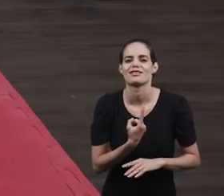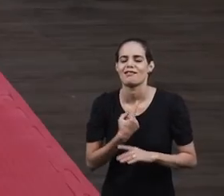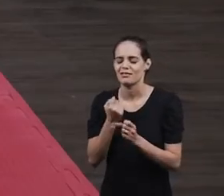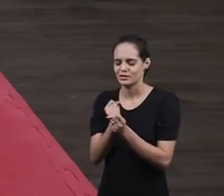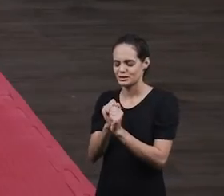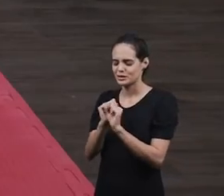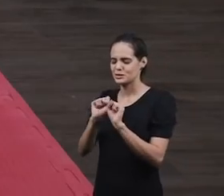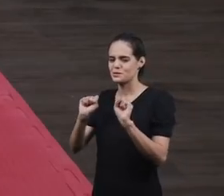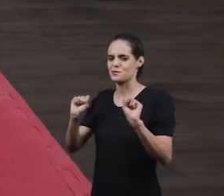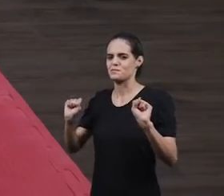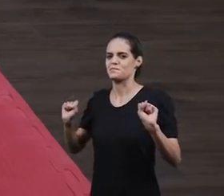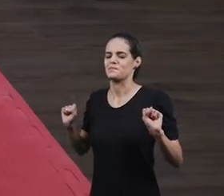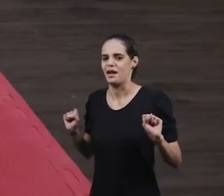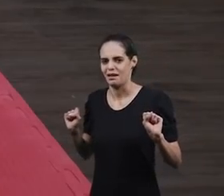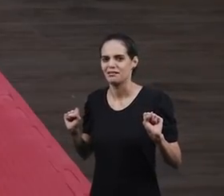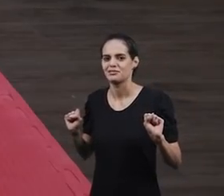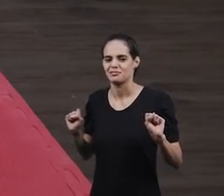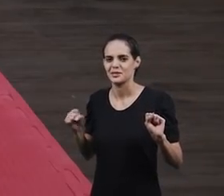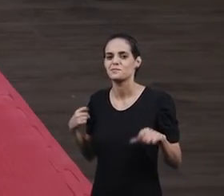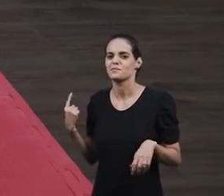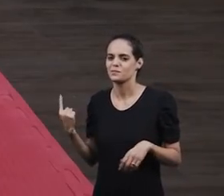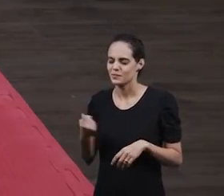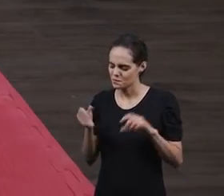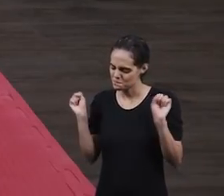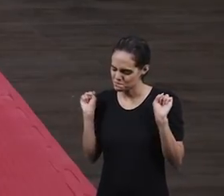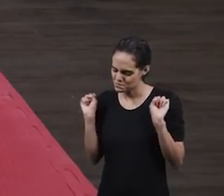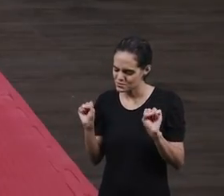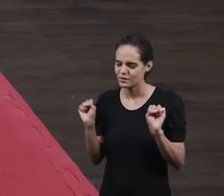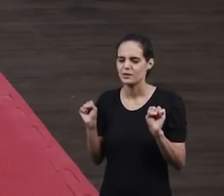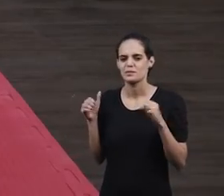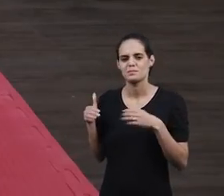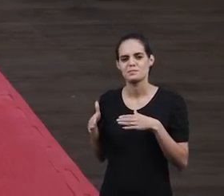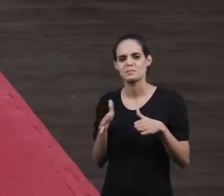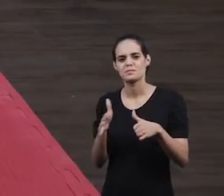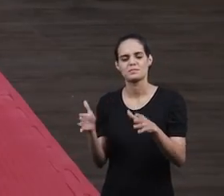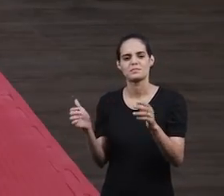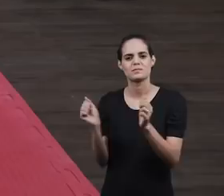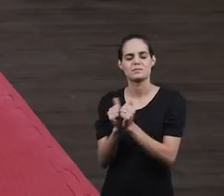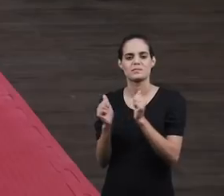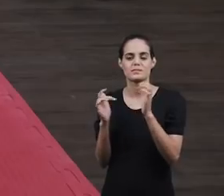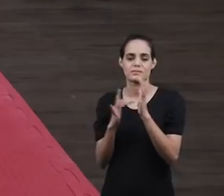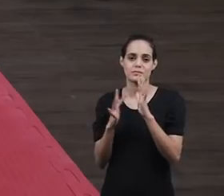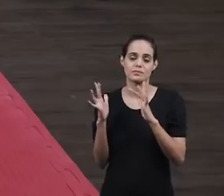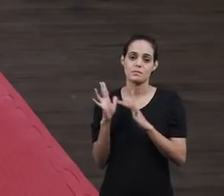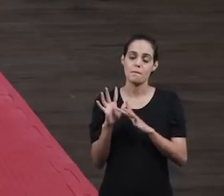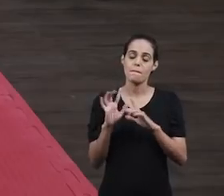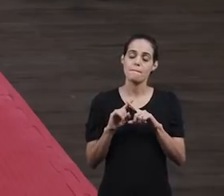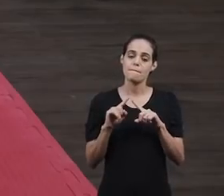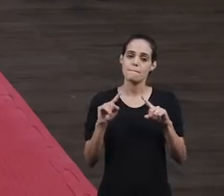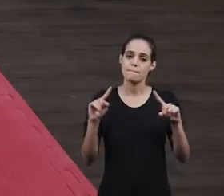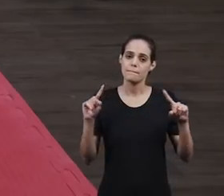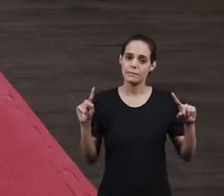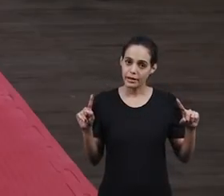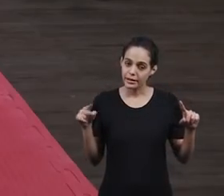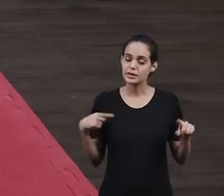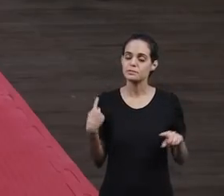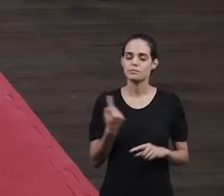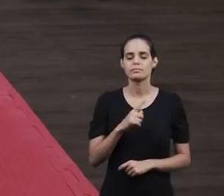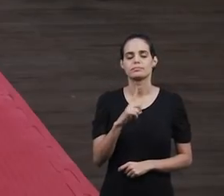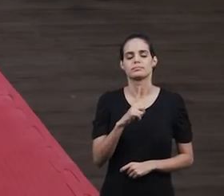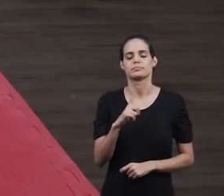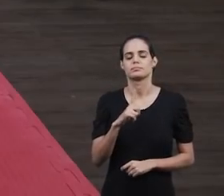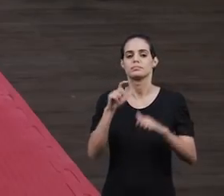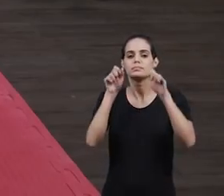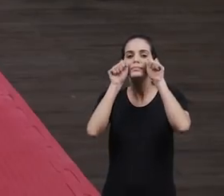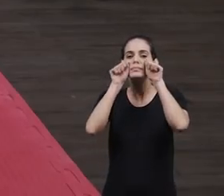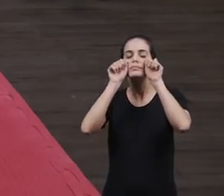somos libertos, e nós podemos caminhar com Jesus. Viram que bênção? Mas para isso, para a gente